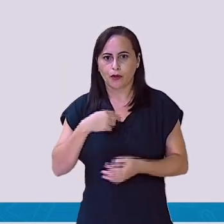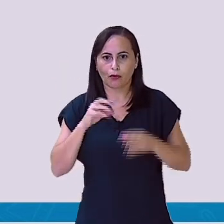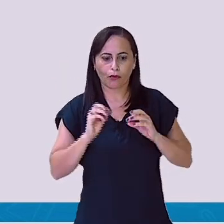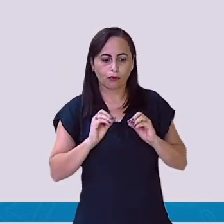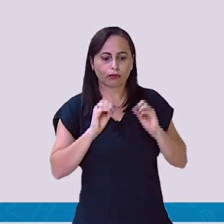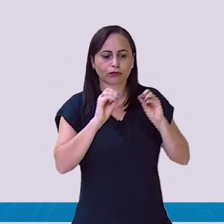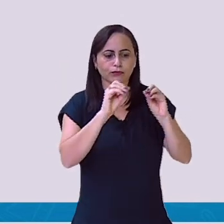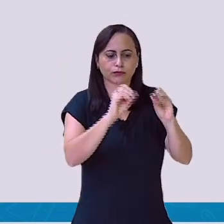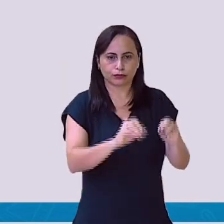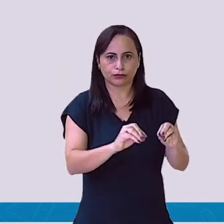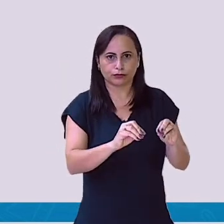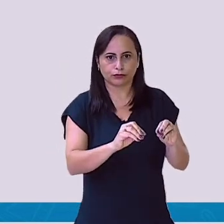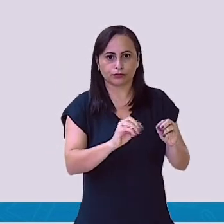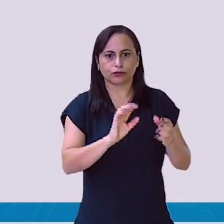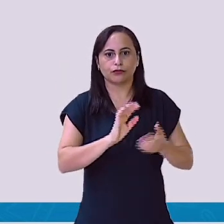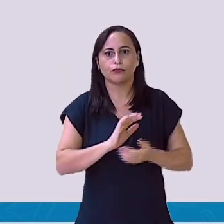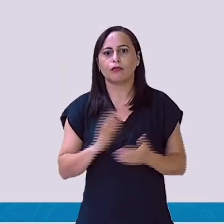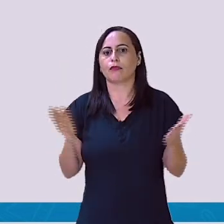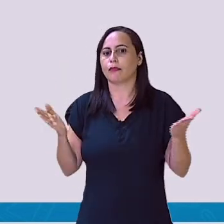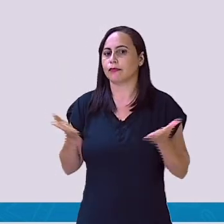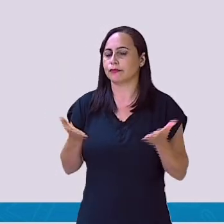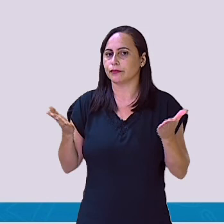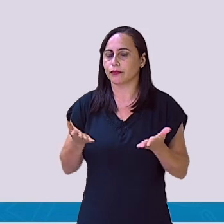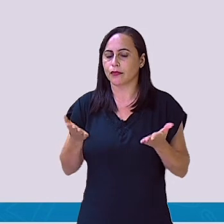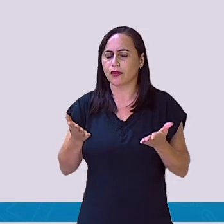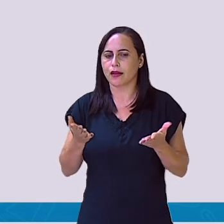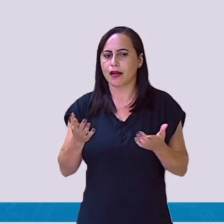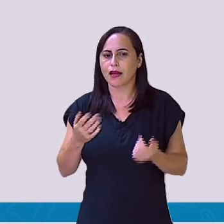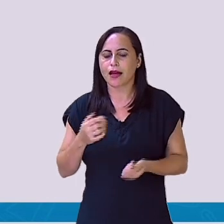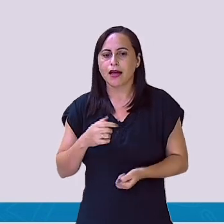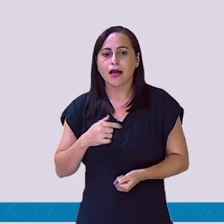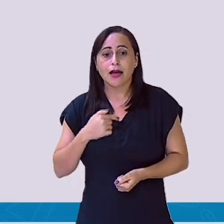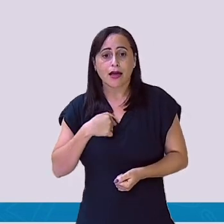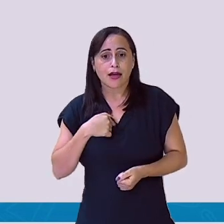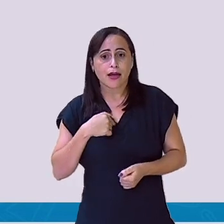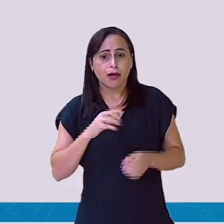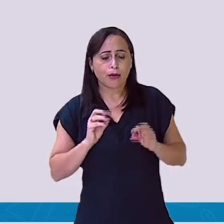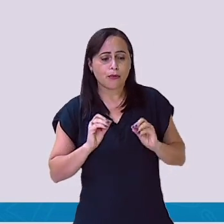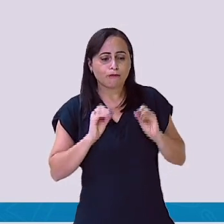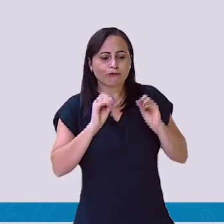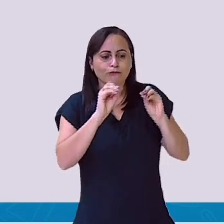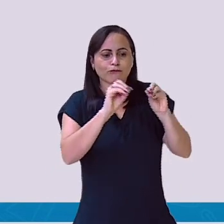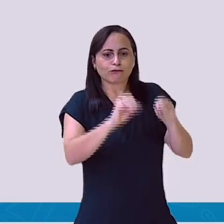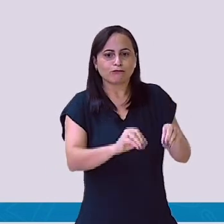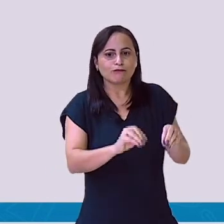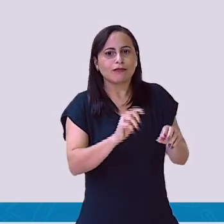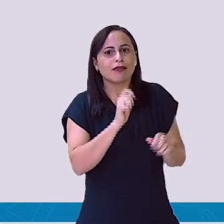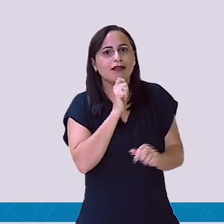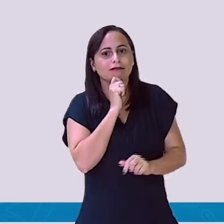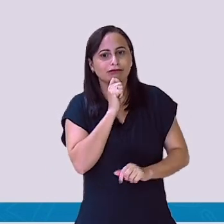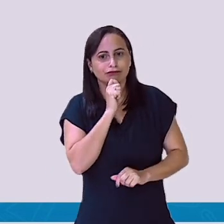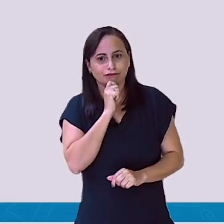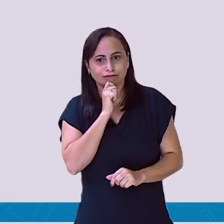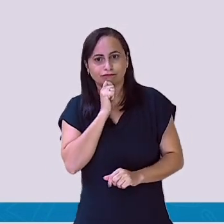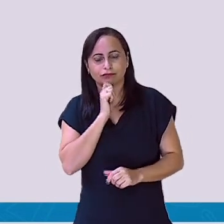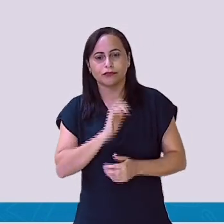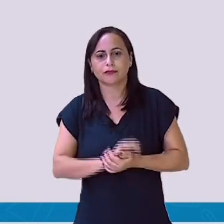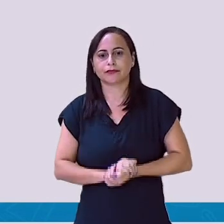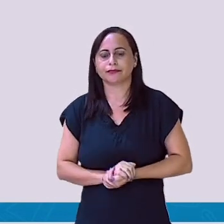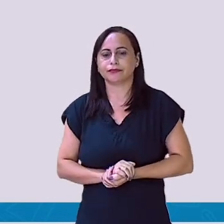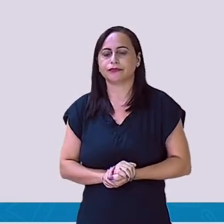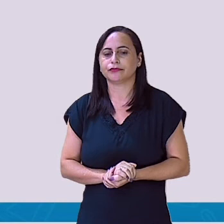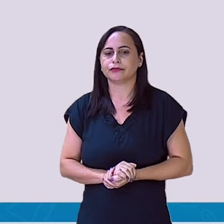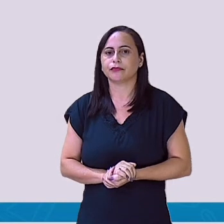coloco no tempo presente, eu colocarei no futuro. Então, eu coloco no